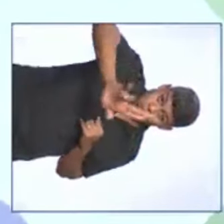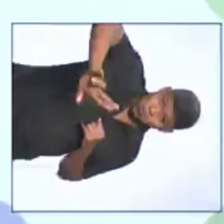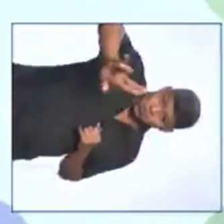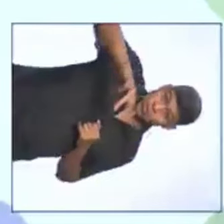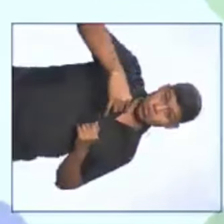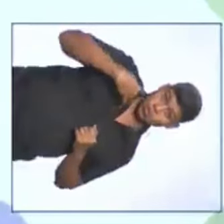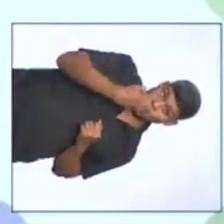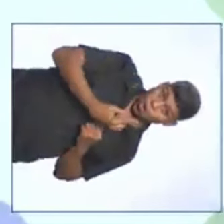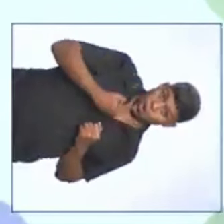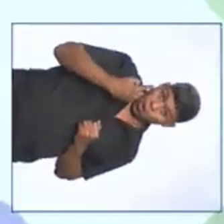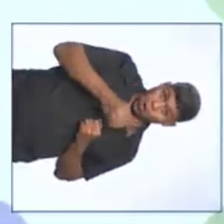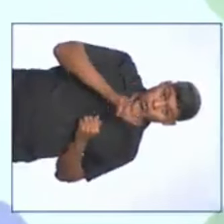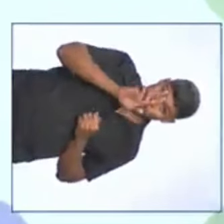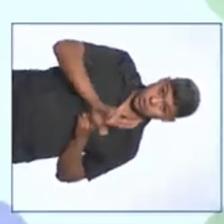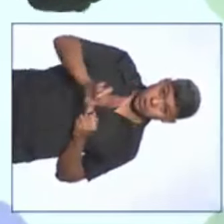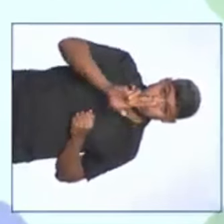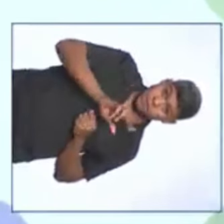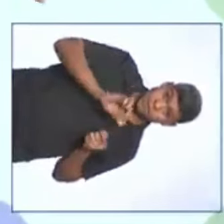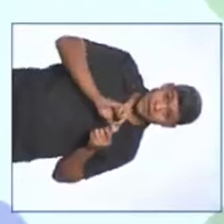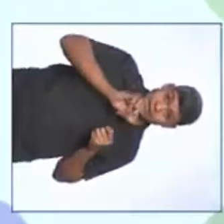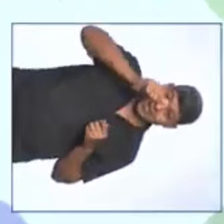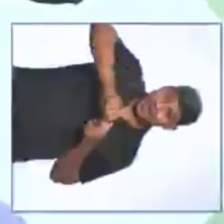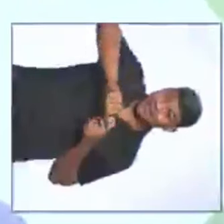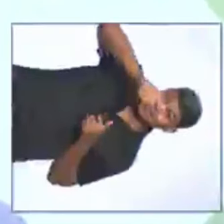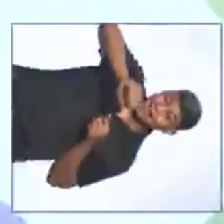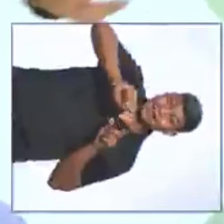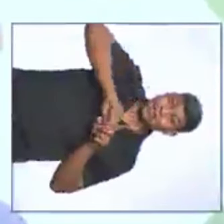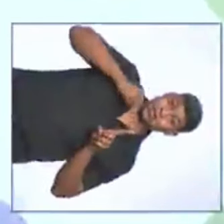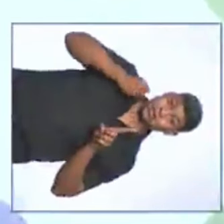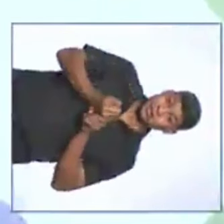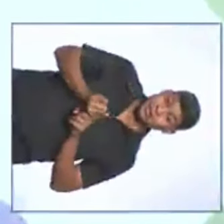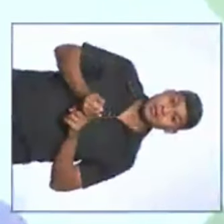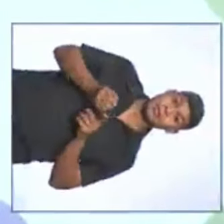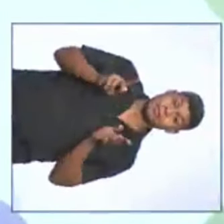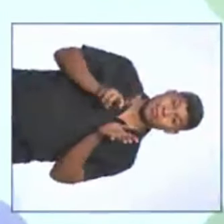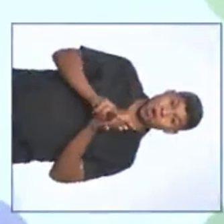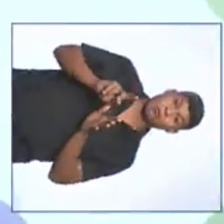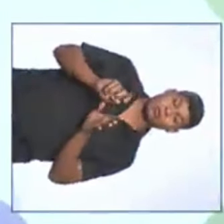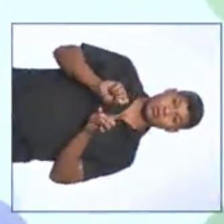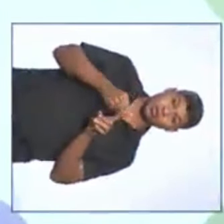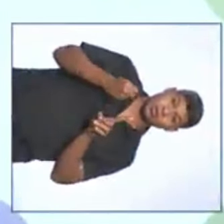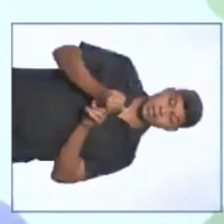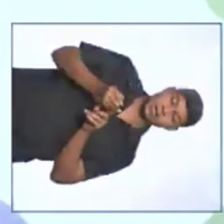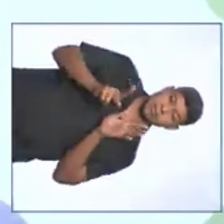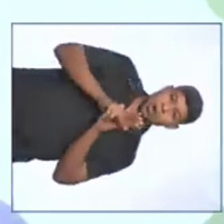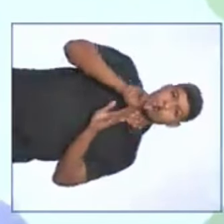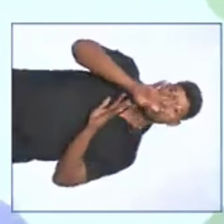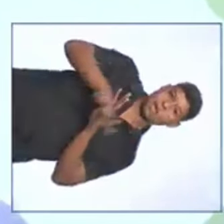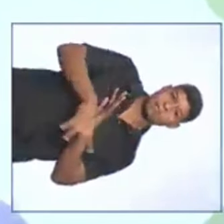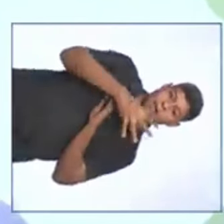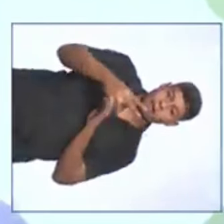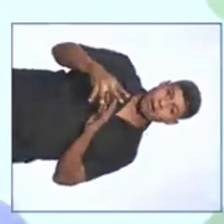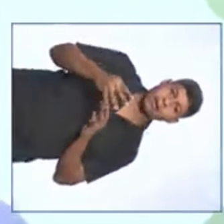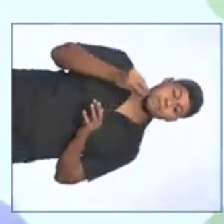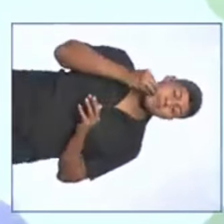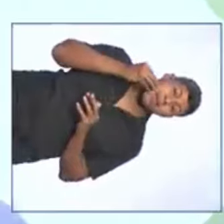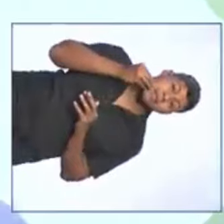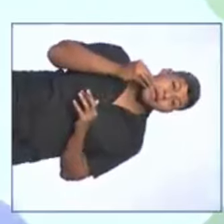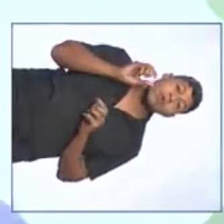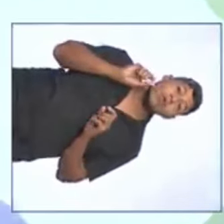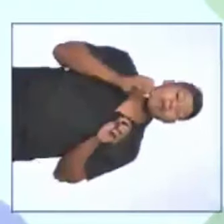que nós utilizamos para poder fazer análises sociológicas, análises da sociedade, vêm em tabelas. Mas a gente tenta dar uma